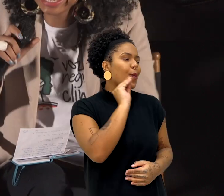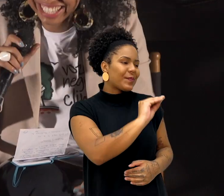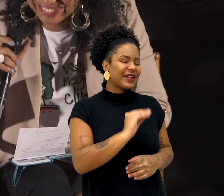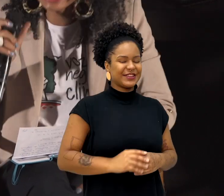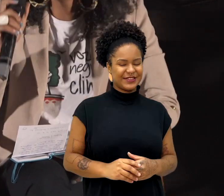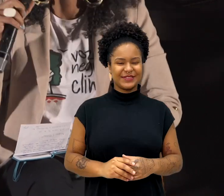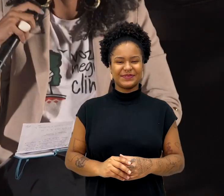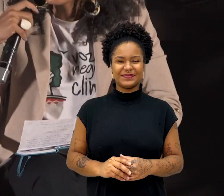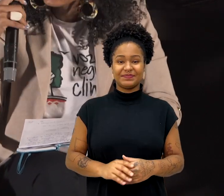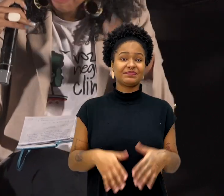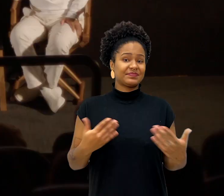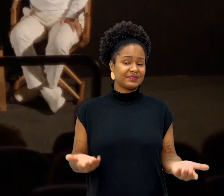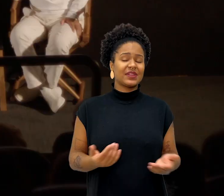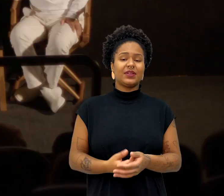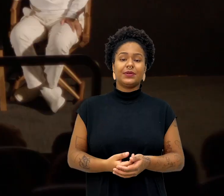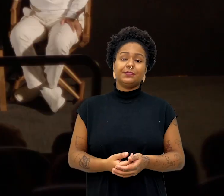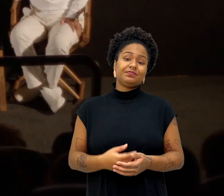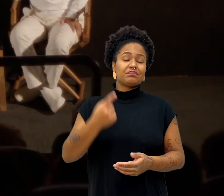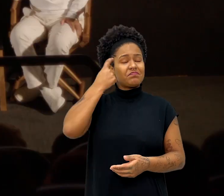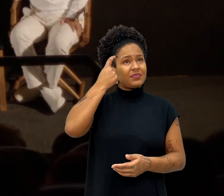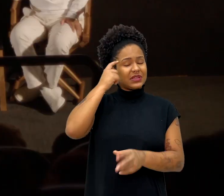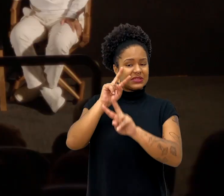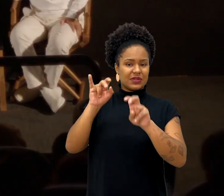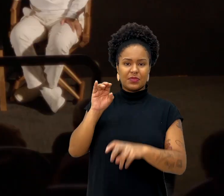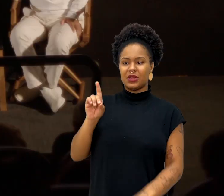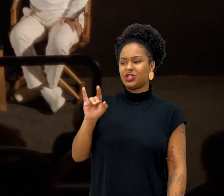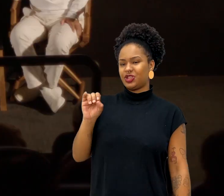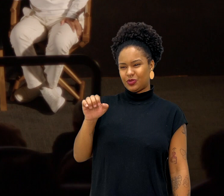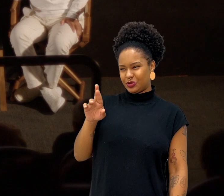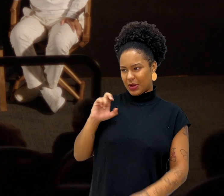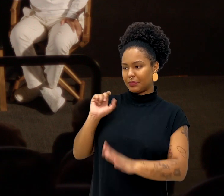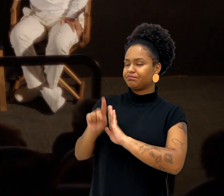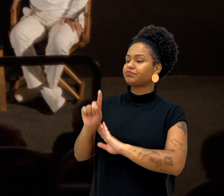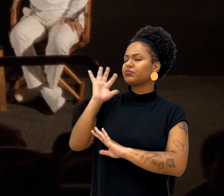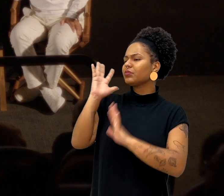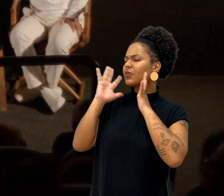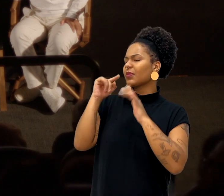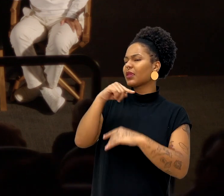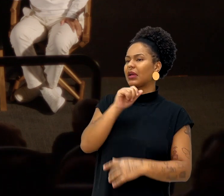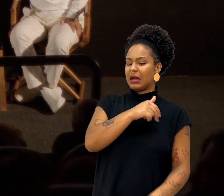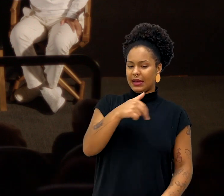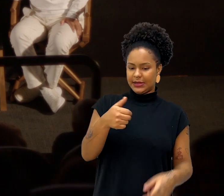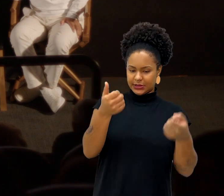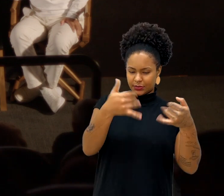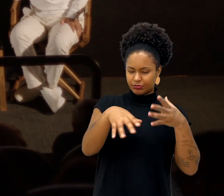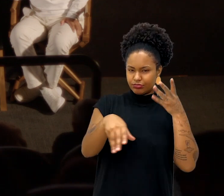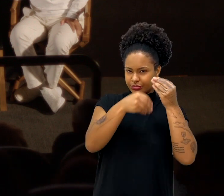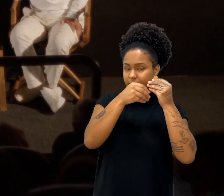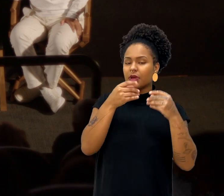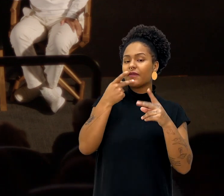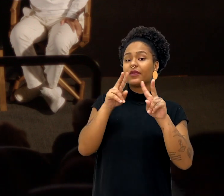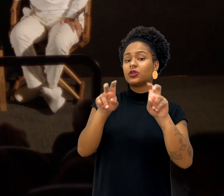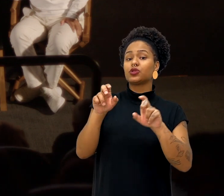lindeza climática. E pensando nessa questão, Josmar, que a Ana pincelou,